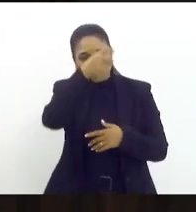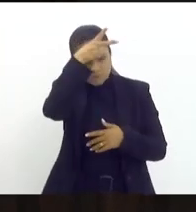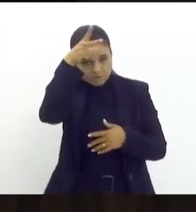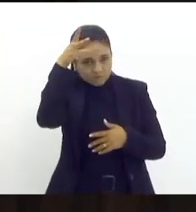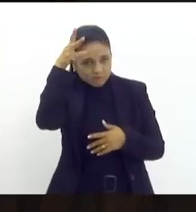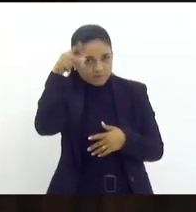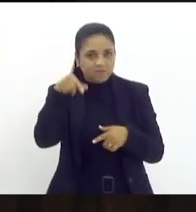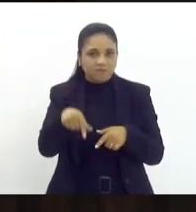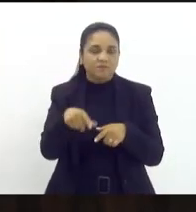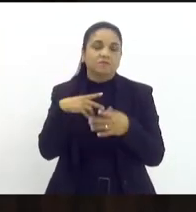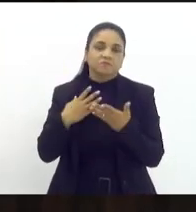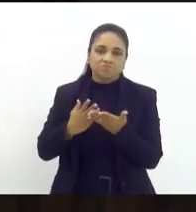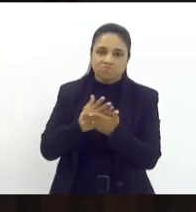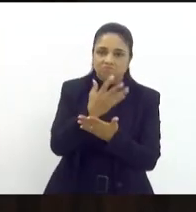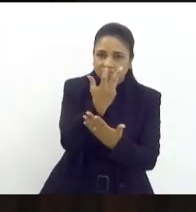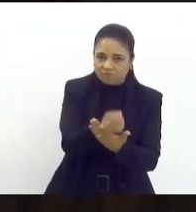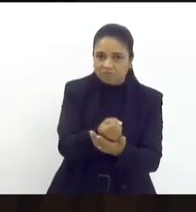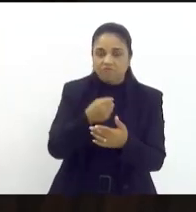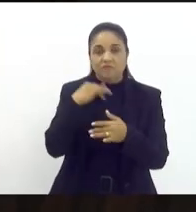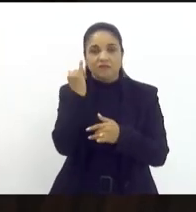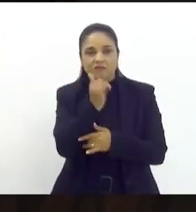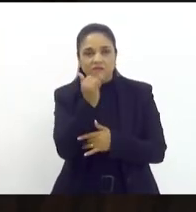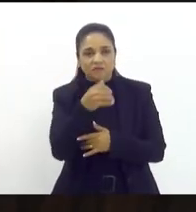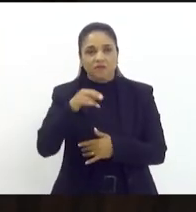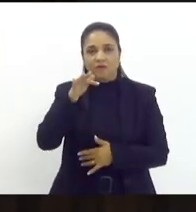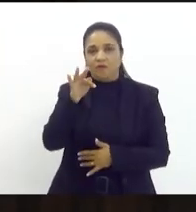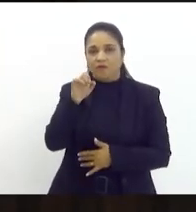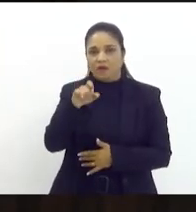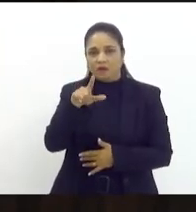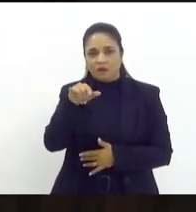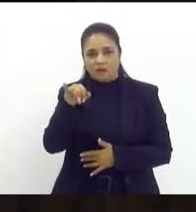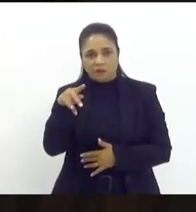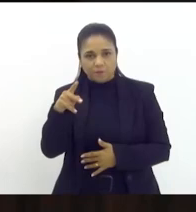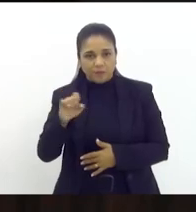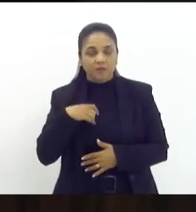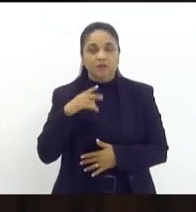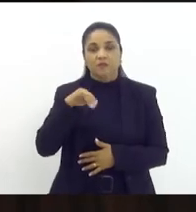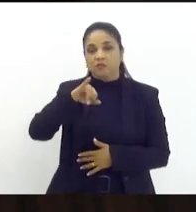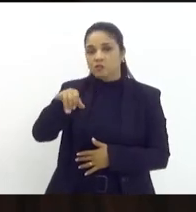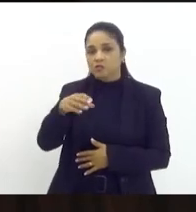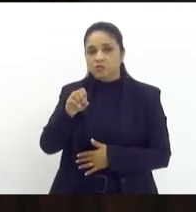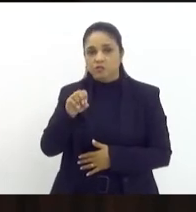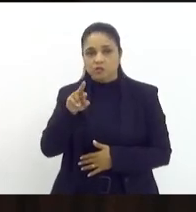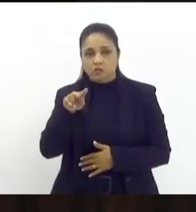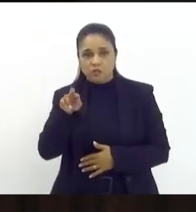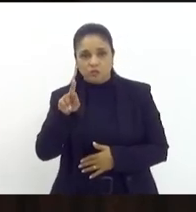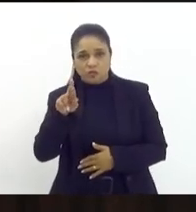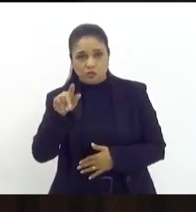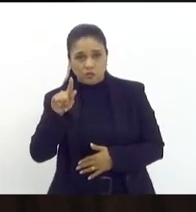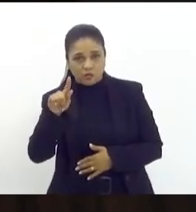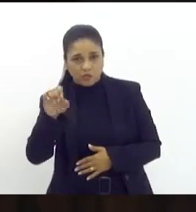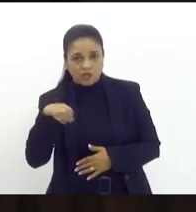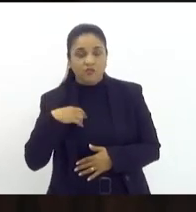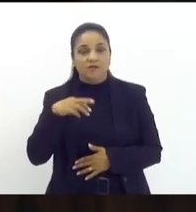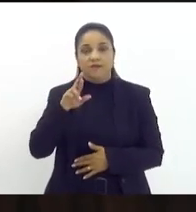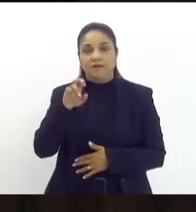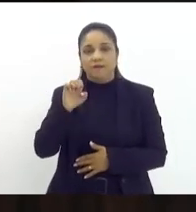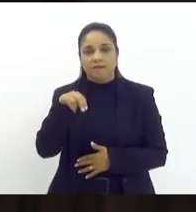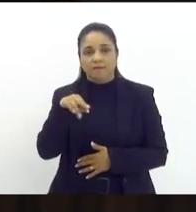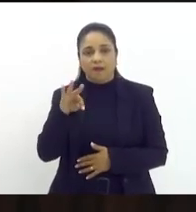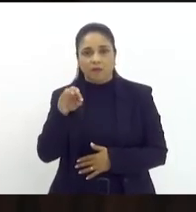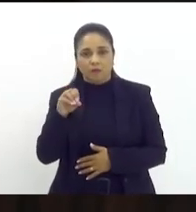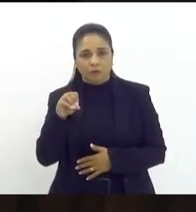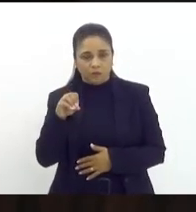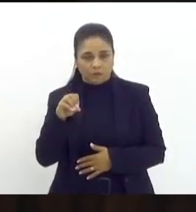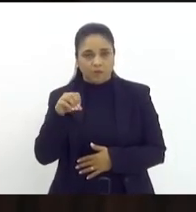favorável relatores Deputado Felipe ravis Jorge Felipe Neto e Renato Machado em